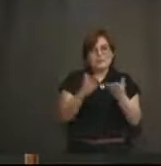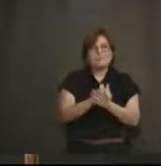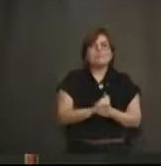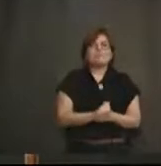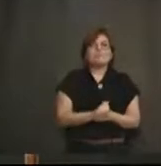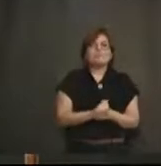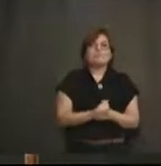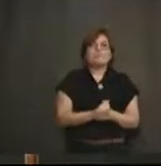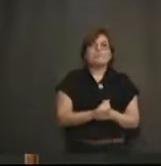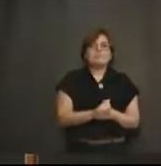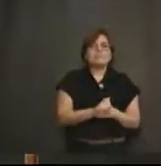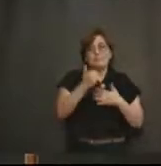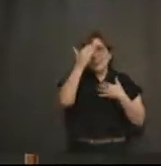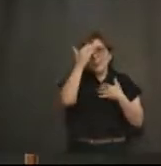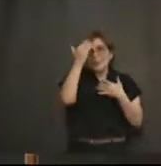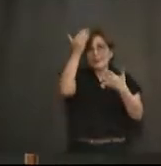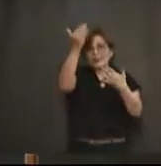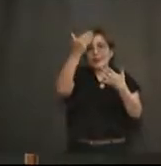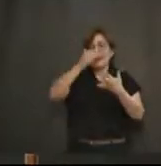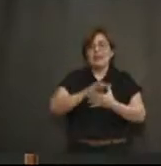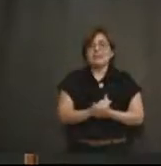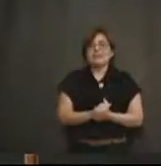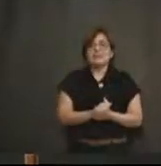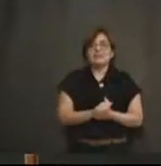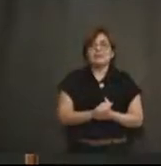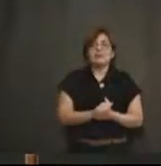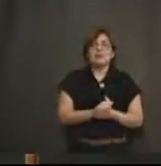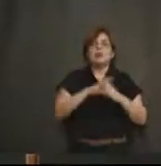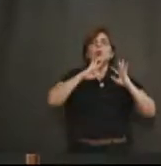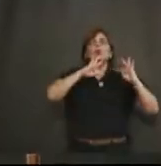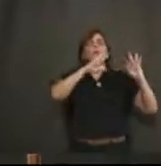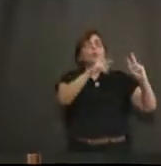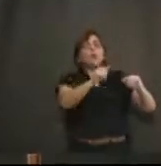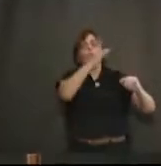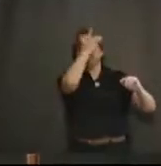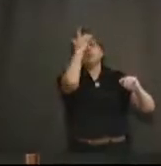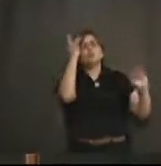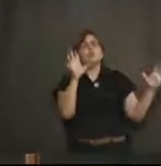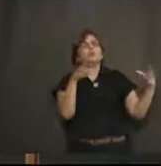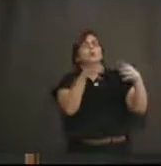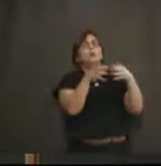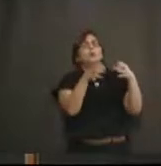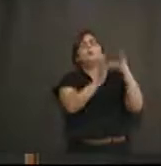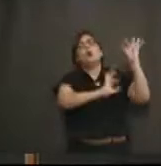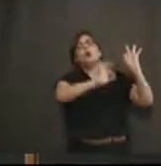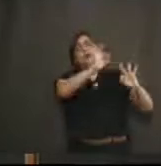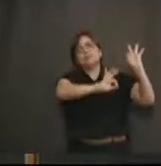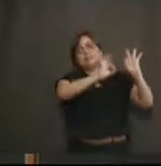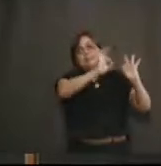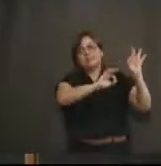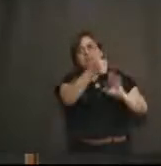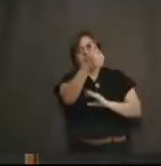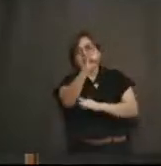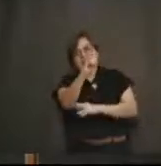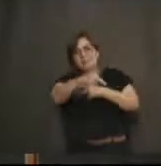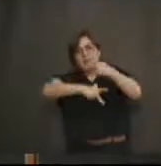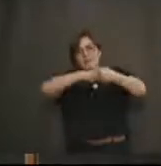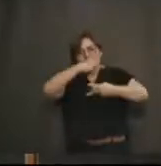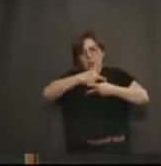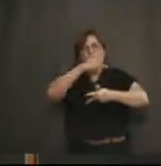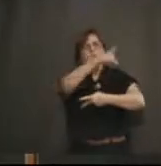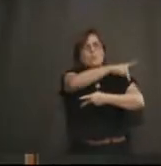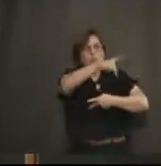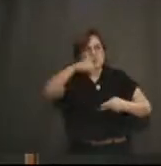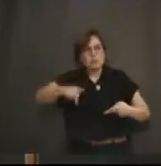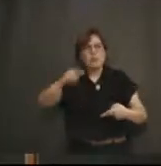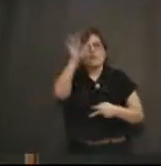Gostaria de agradecer a todos os membros do comitê organizador da 10ª Bienal de Matemática, professores da